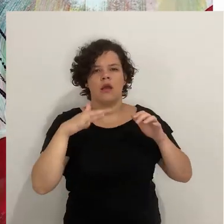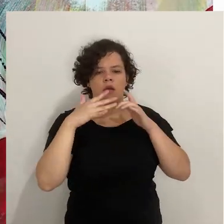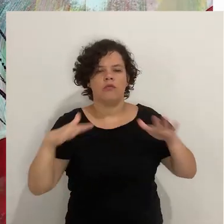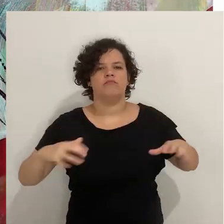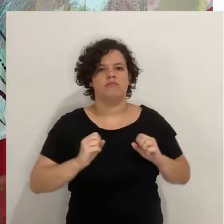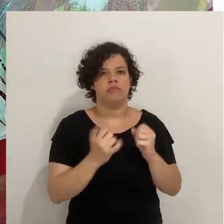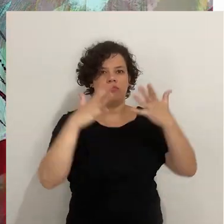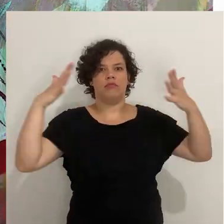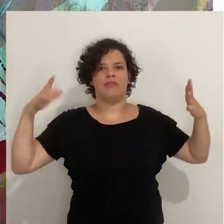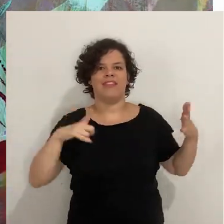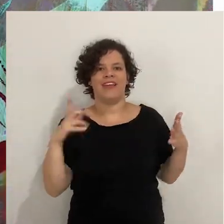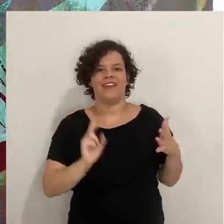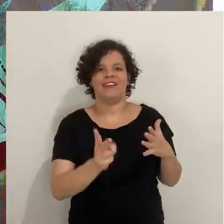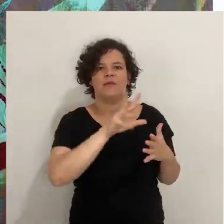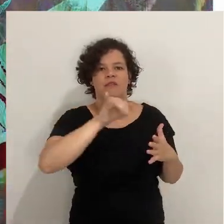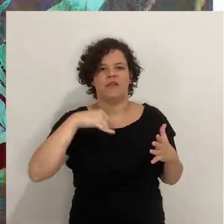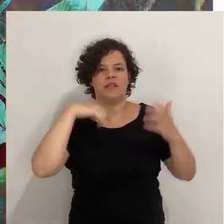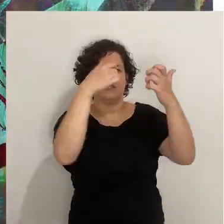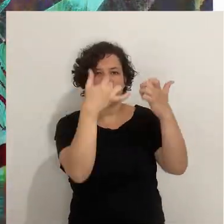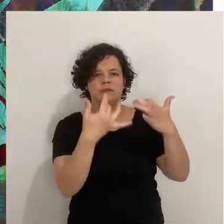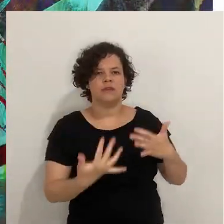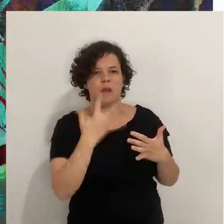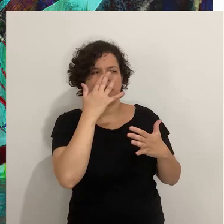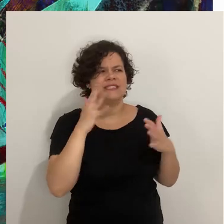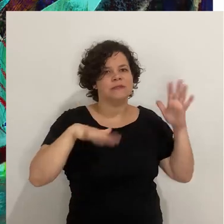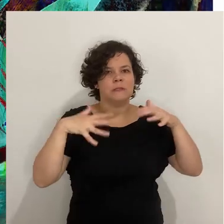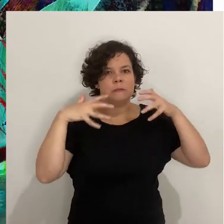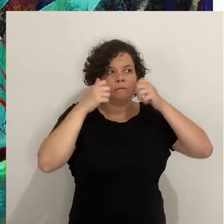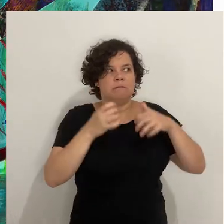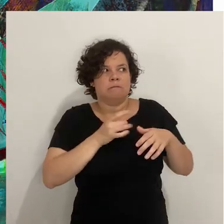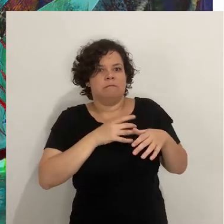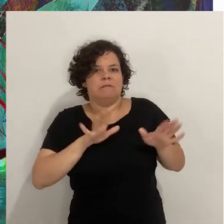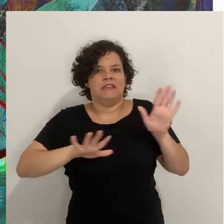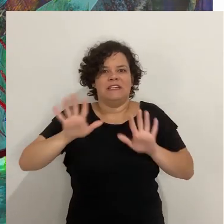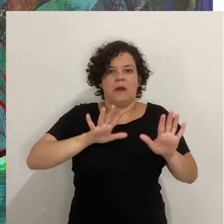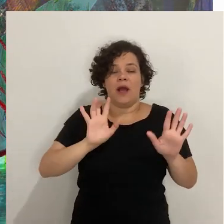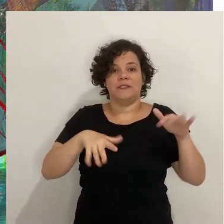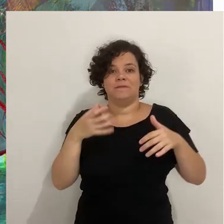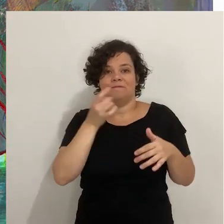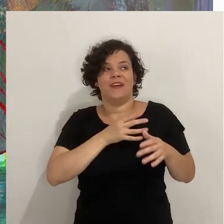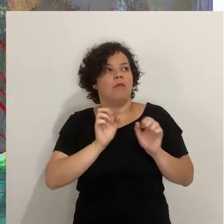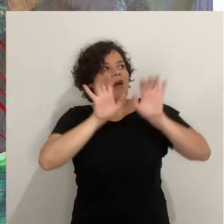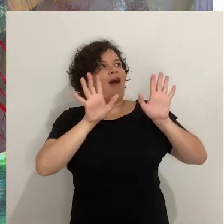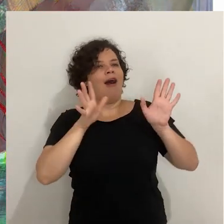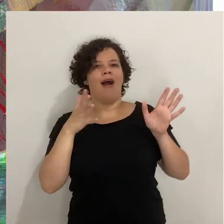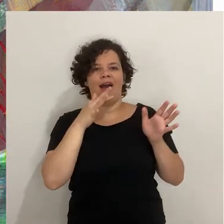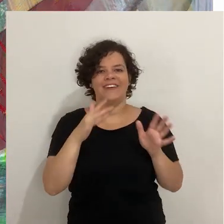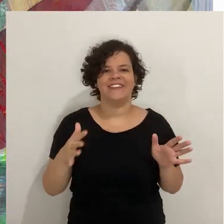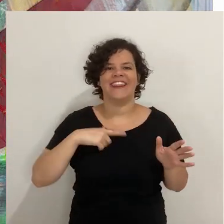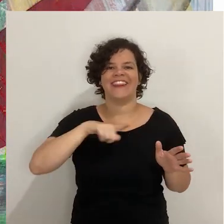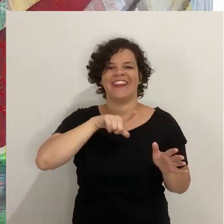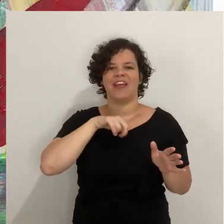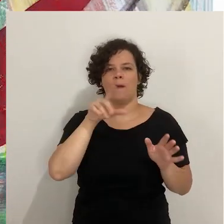cores vibrantes e formas que vão na opacidade ficando meio assustadoras, assustadoramente coloridas,